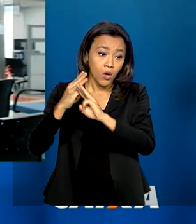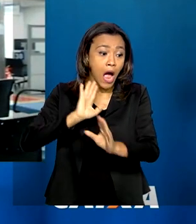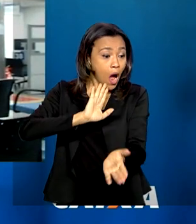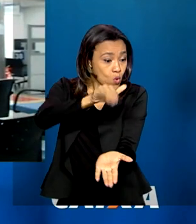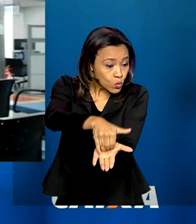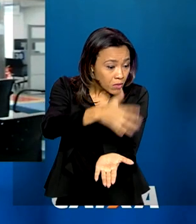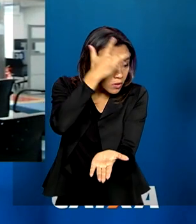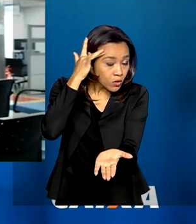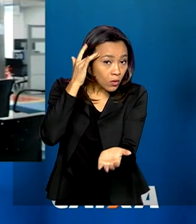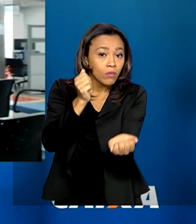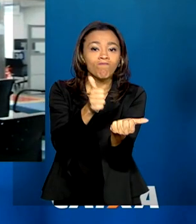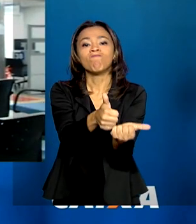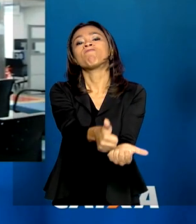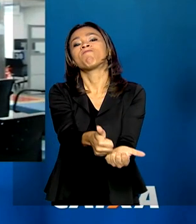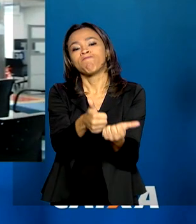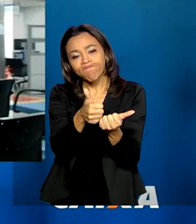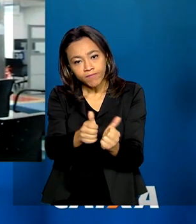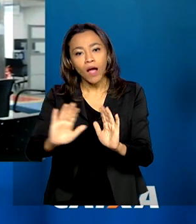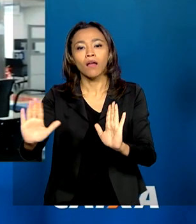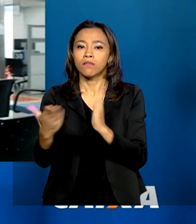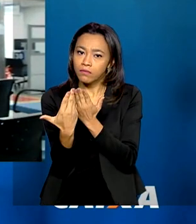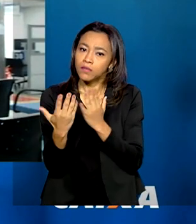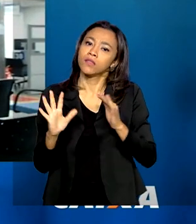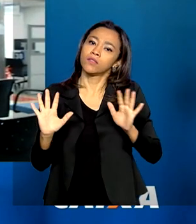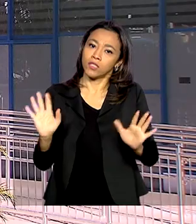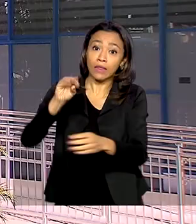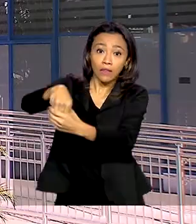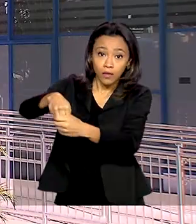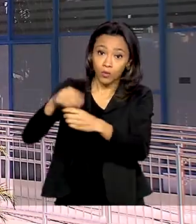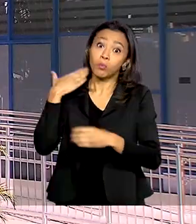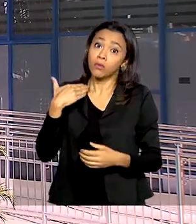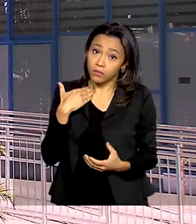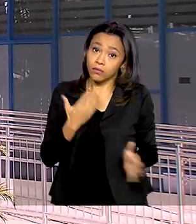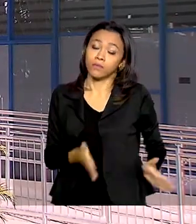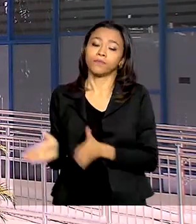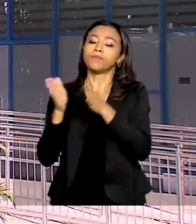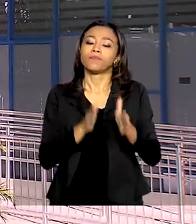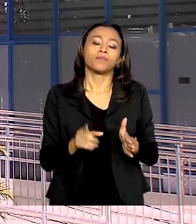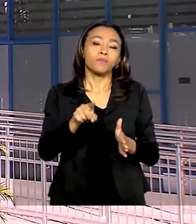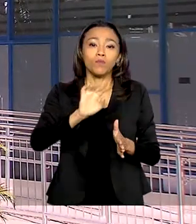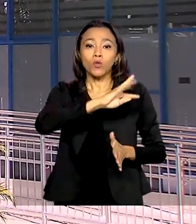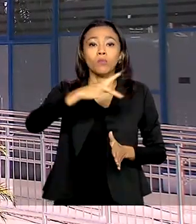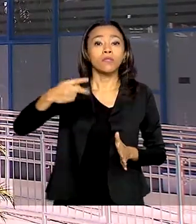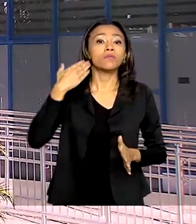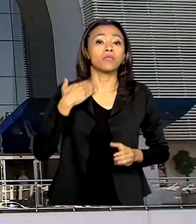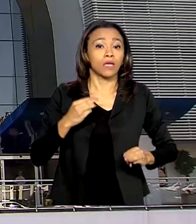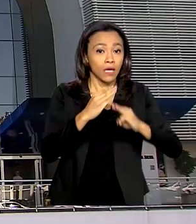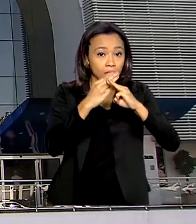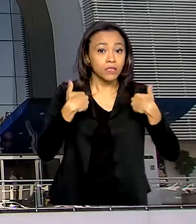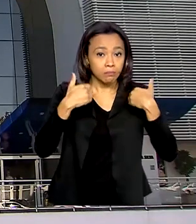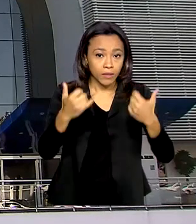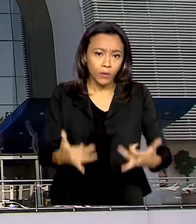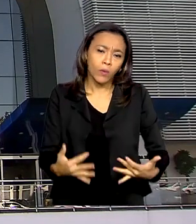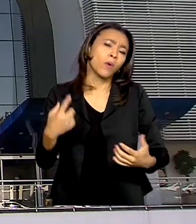última pessoa, o último brasileiro dentro da agência. Pedro Guimarães destacou ainda a importância da inclusão de